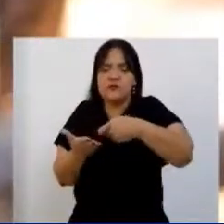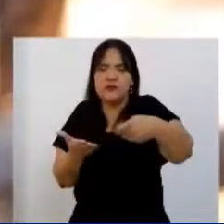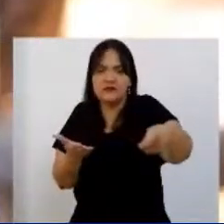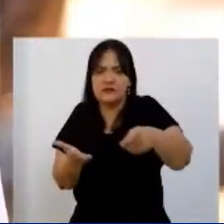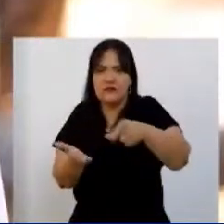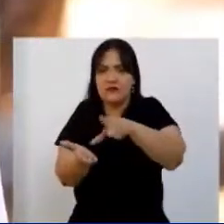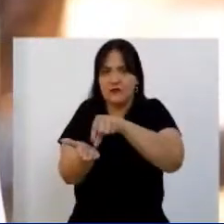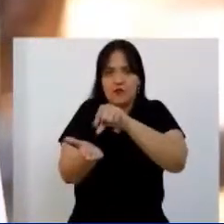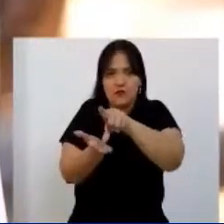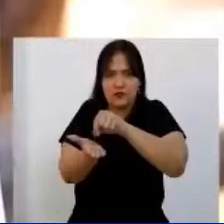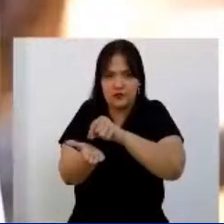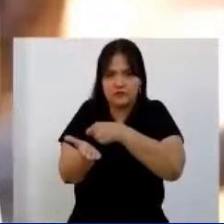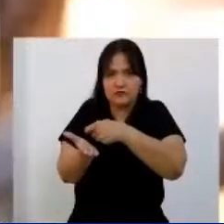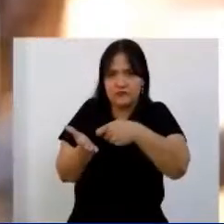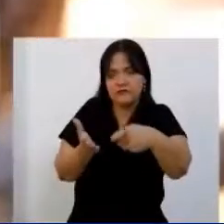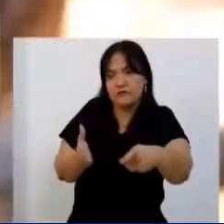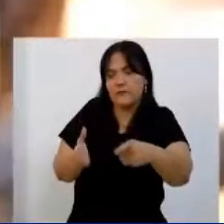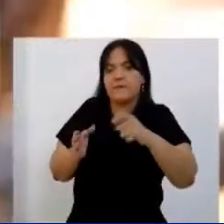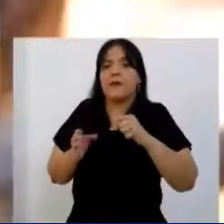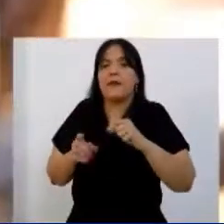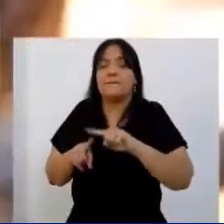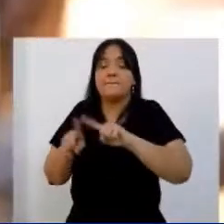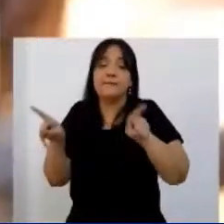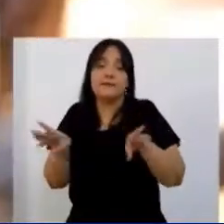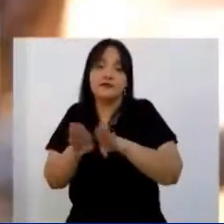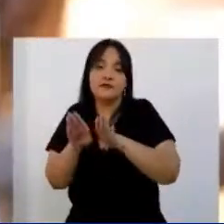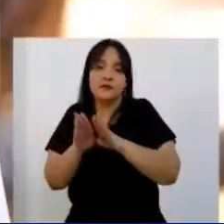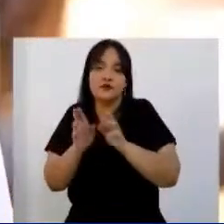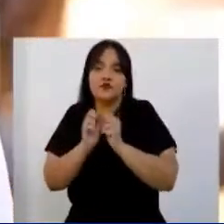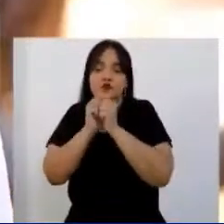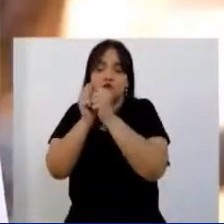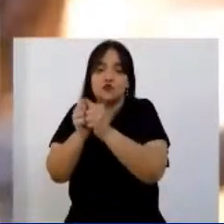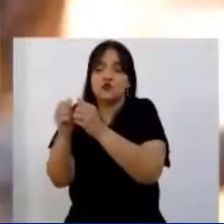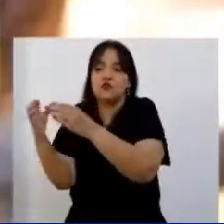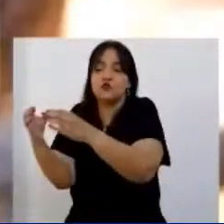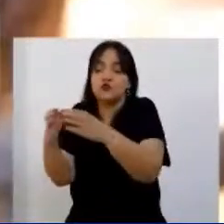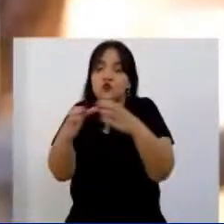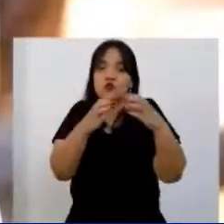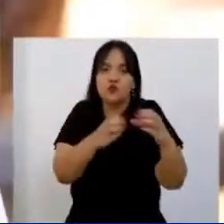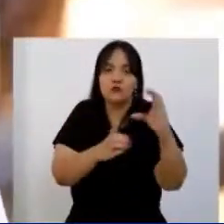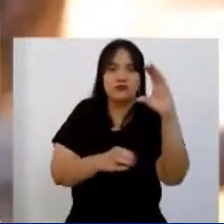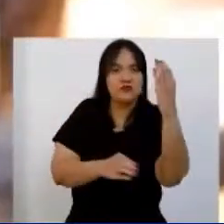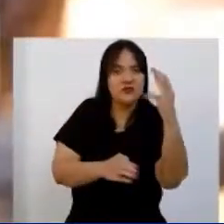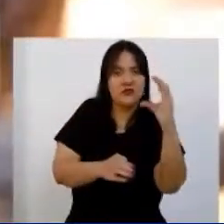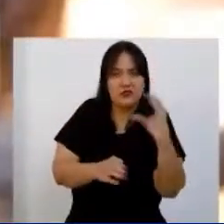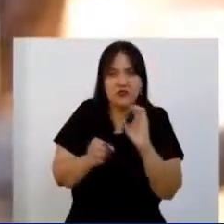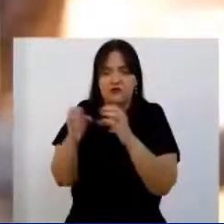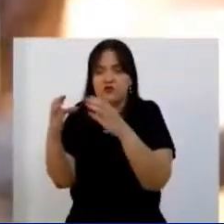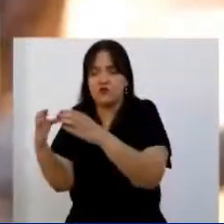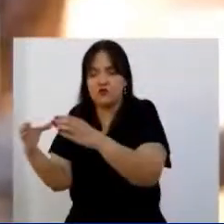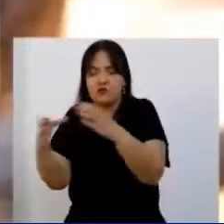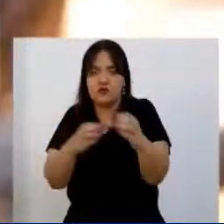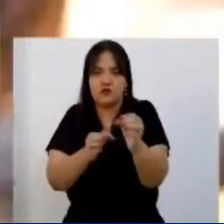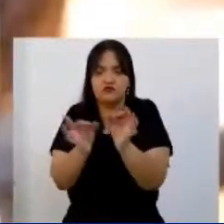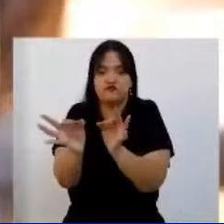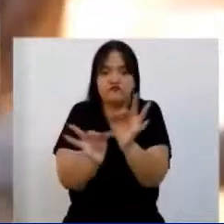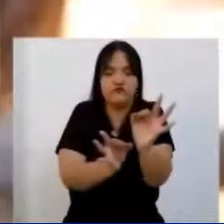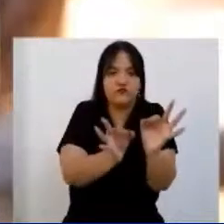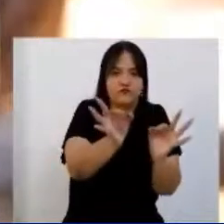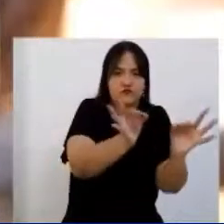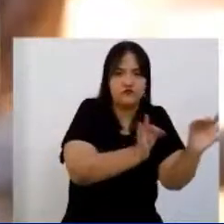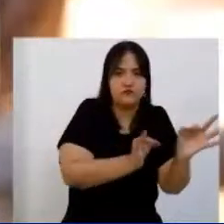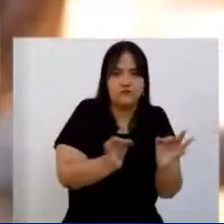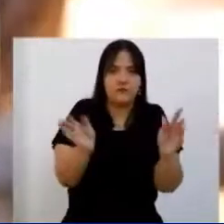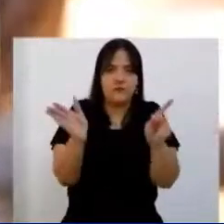oriento os alunos para fazerem os seus resumos, as suas comunicações orais, mas também tenho feito parte da comissão organizadora,